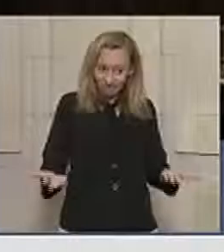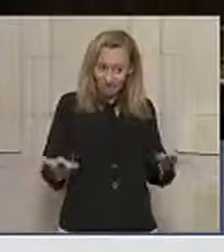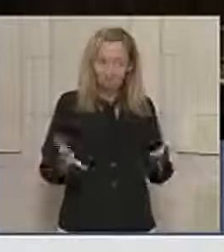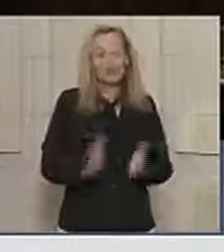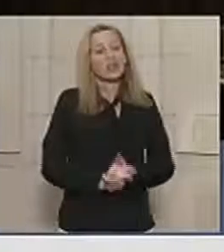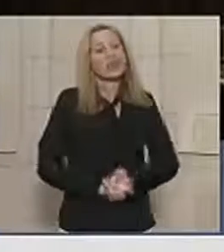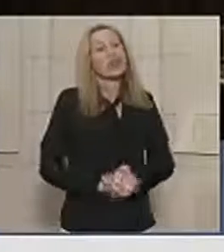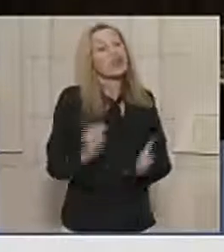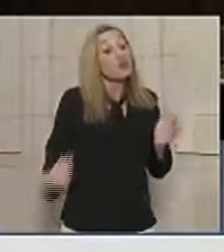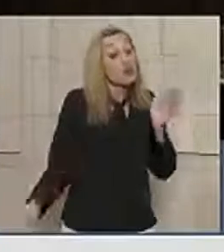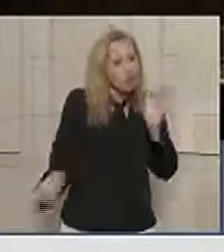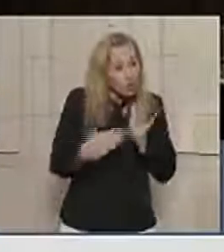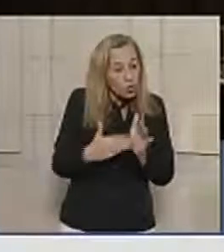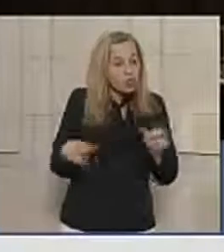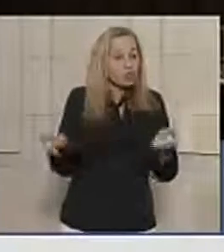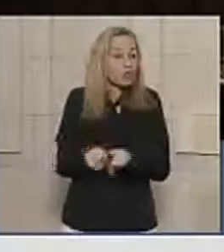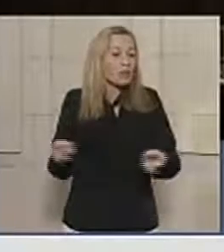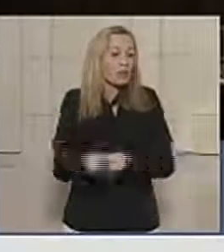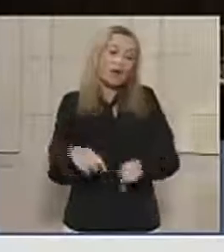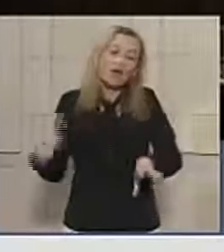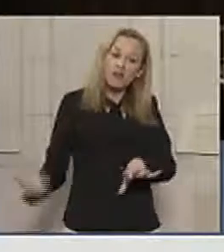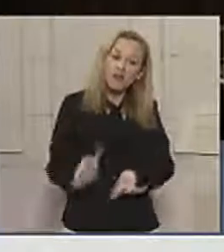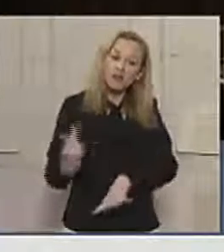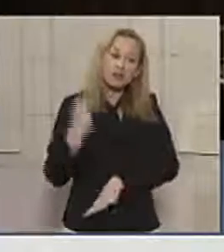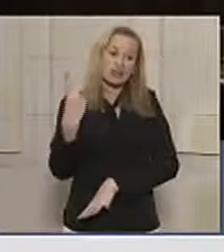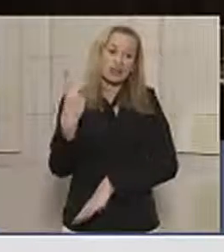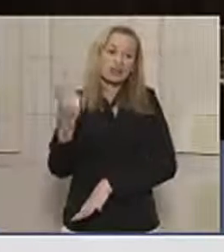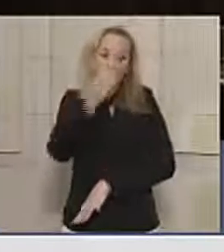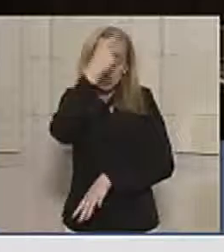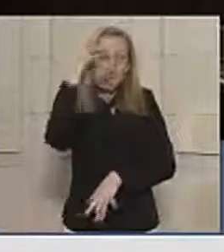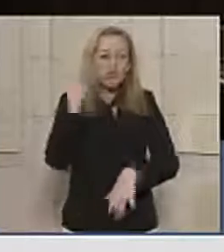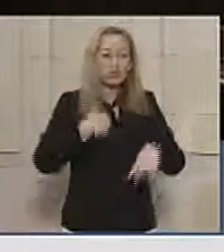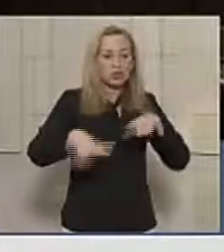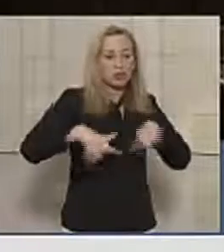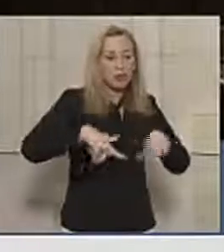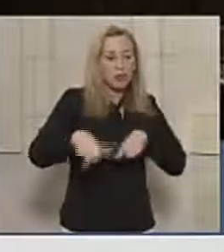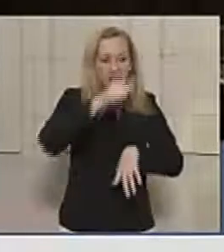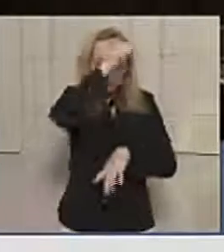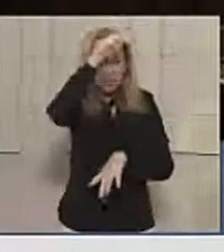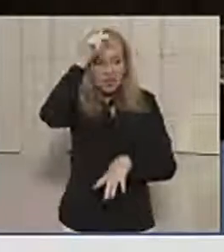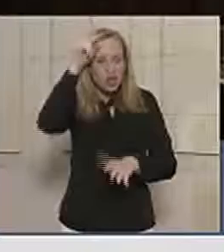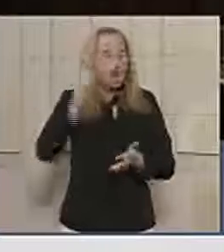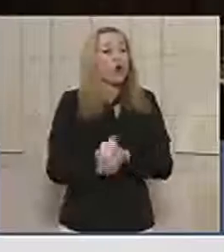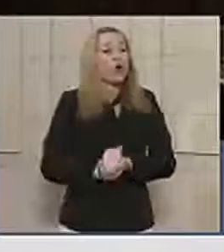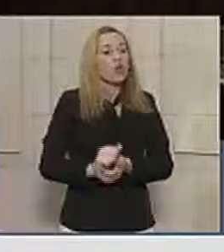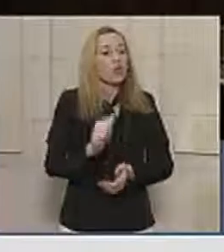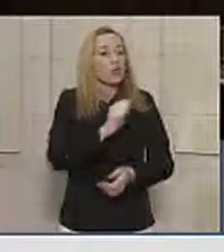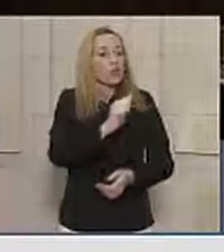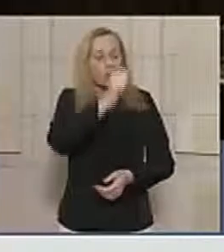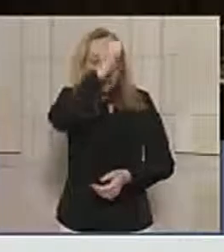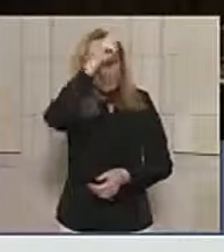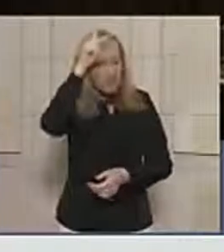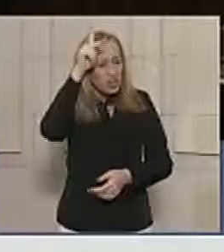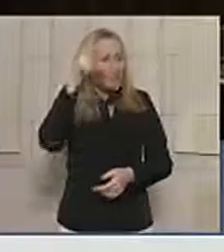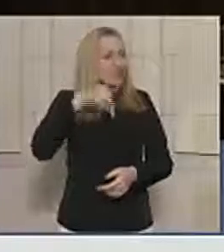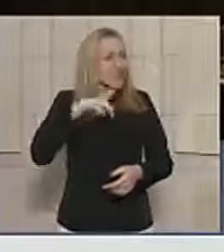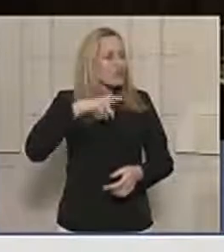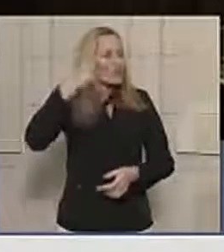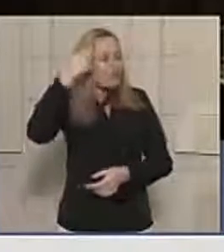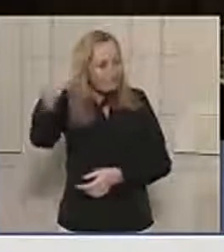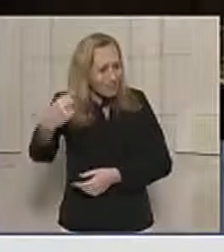por último, né, a valorização dos servidores. O prefeito Marcelo Crivella teve até uma ideia muito